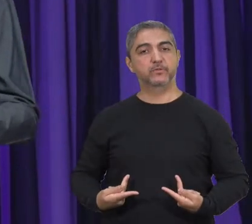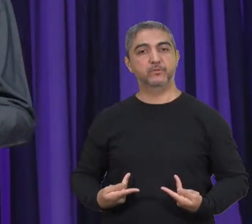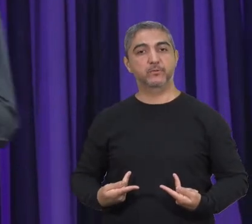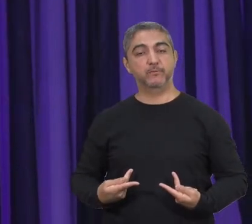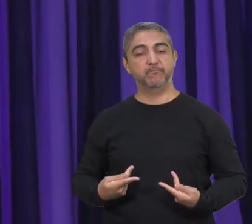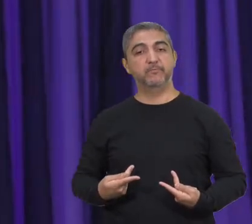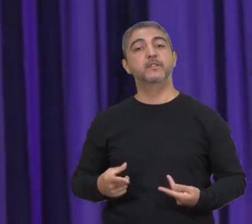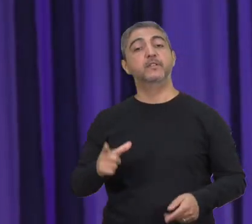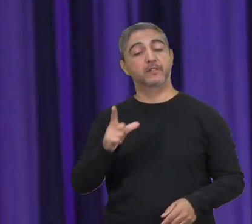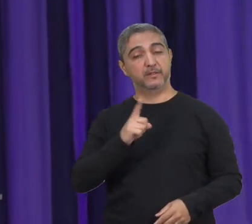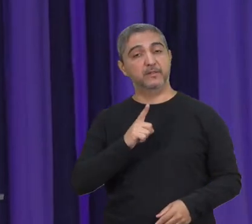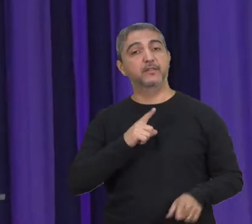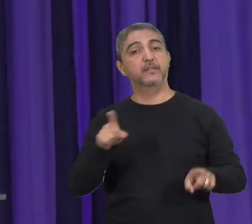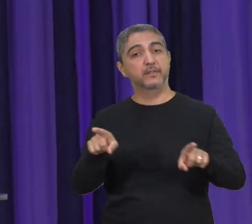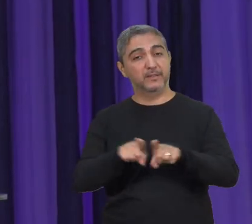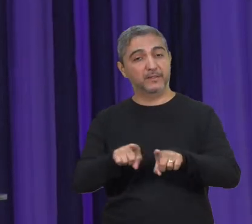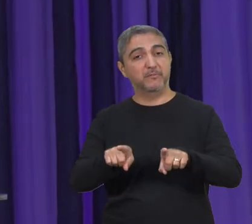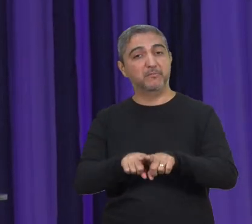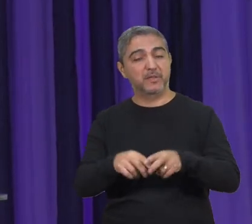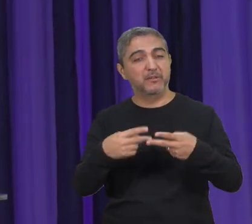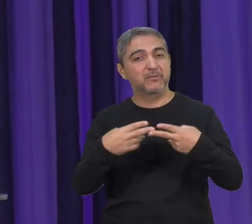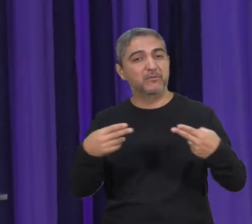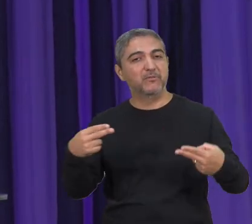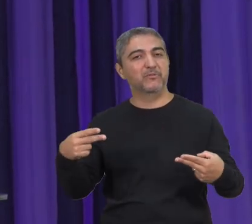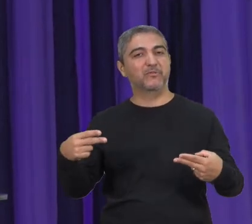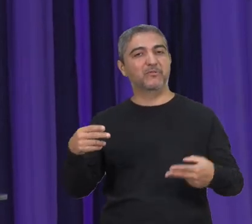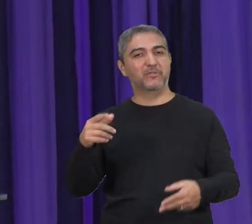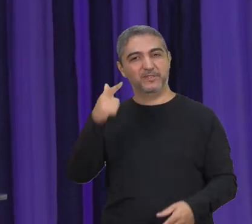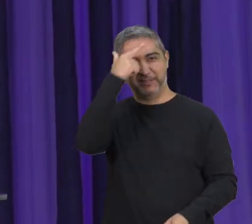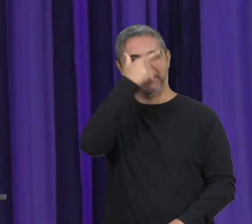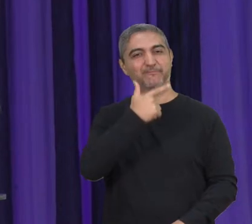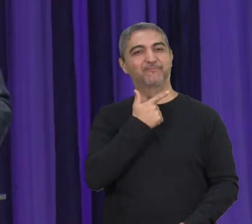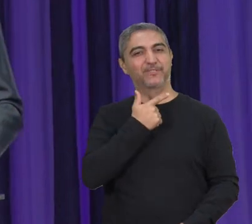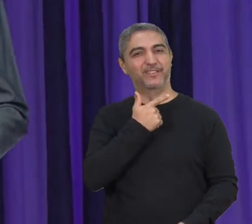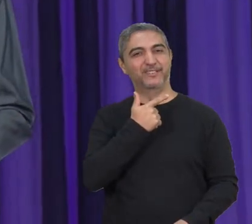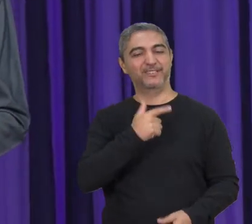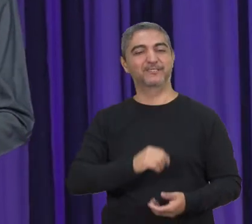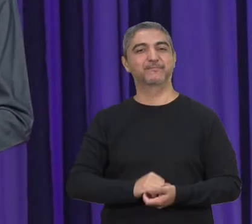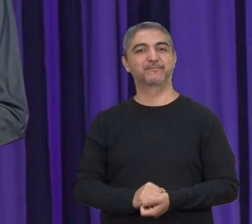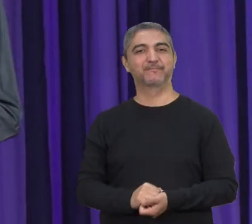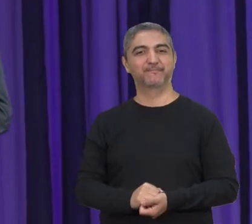bonita. Ela é muito feia, se eu poderia dizer assim.